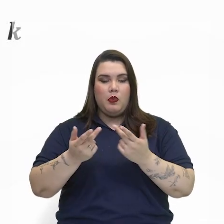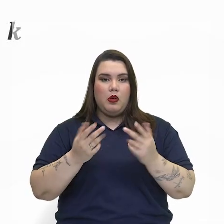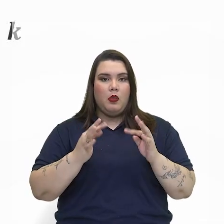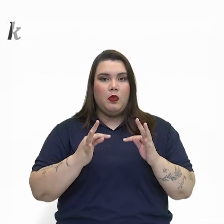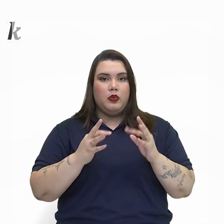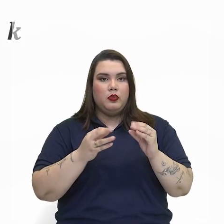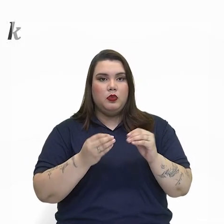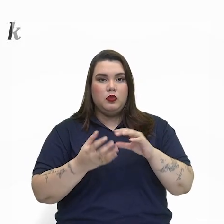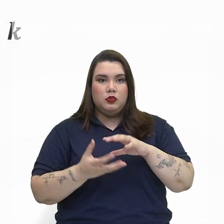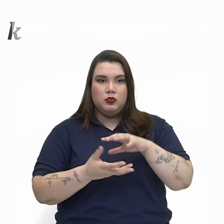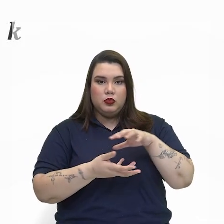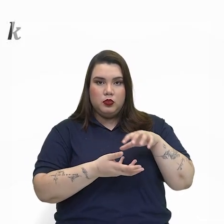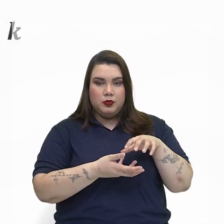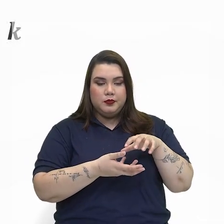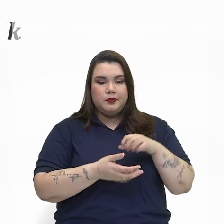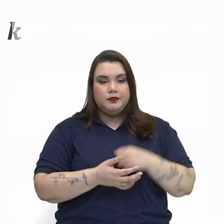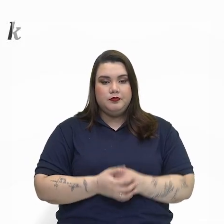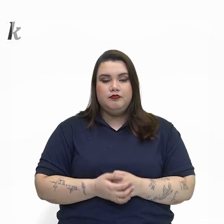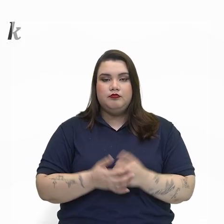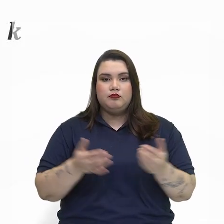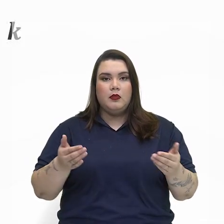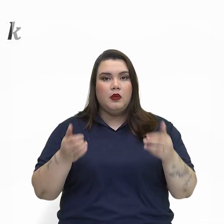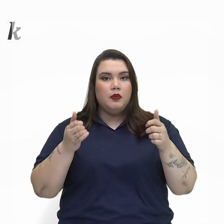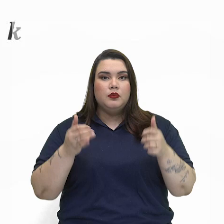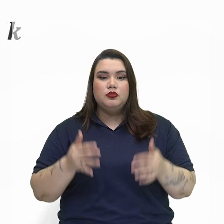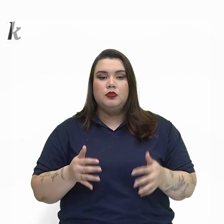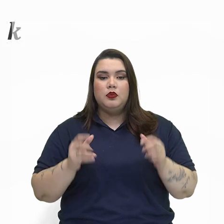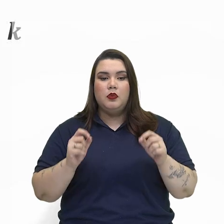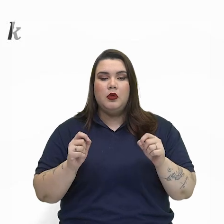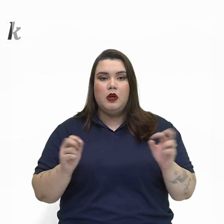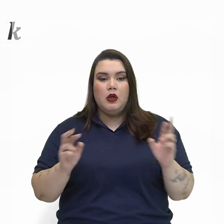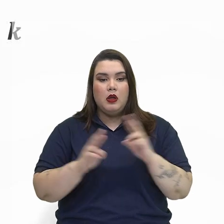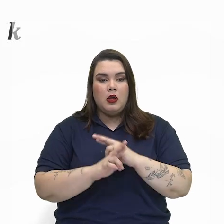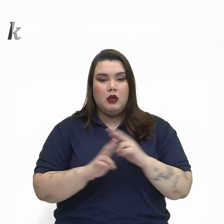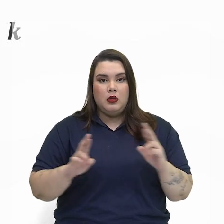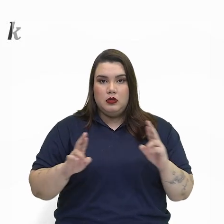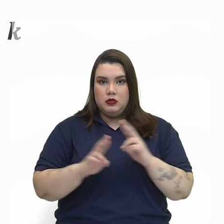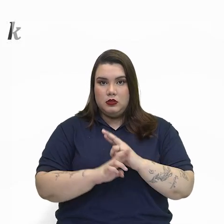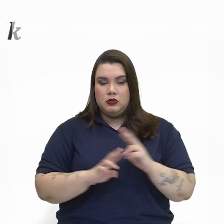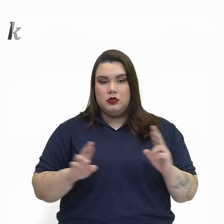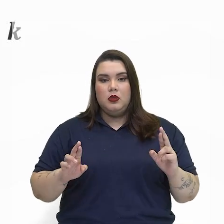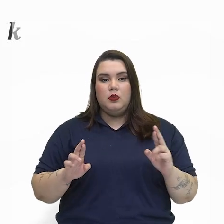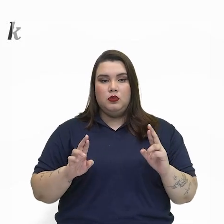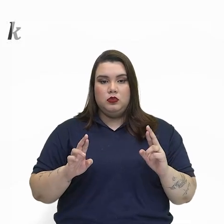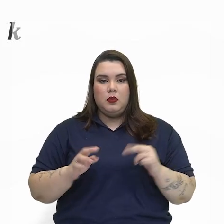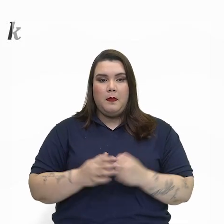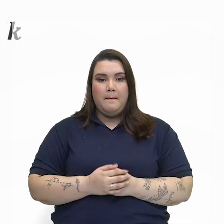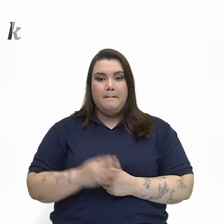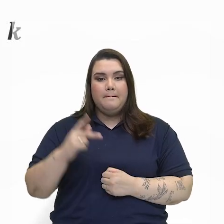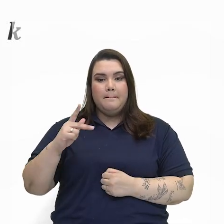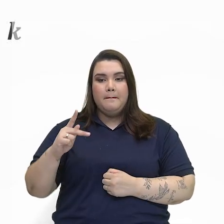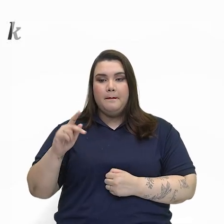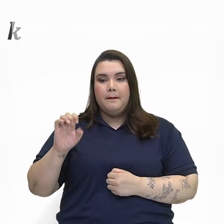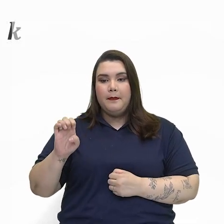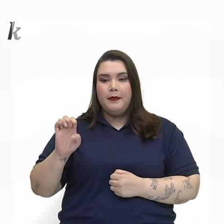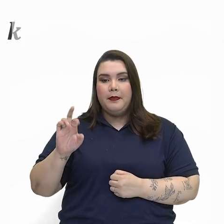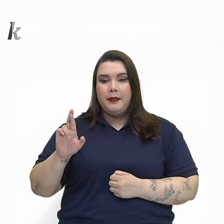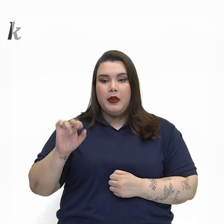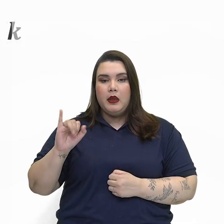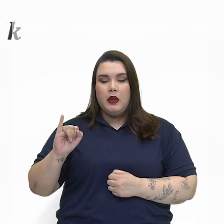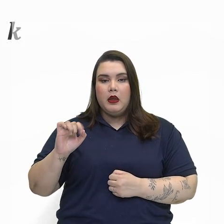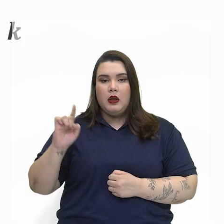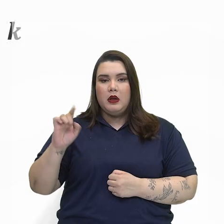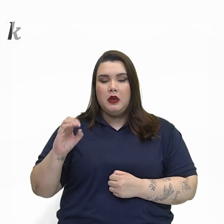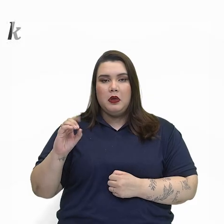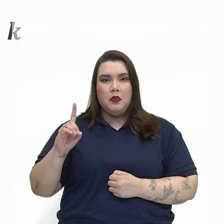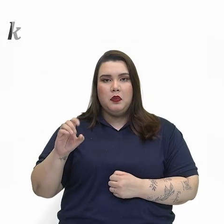planetas. Então, ele diz aqui, ó, a relação período do planeta. O